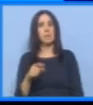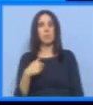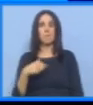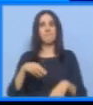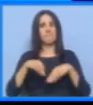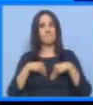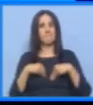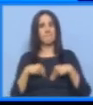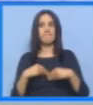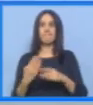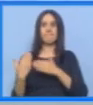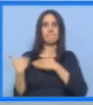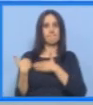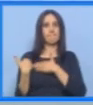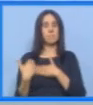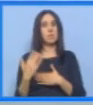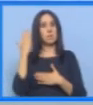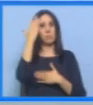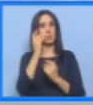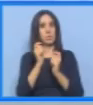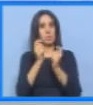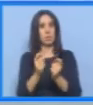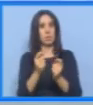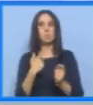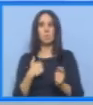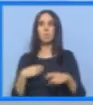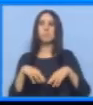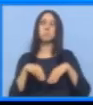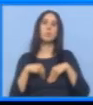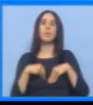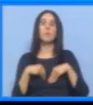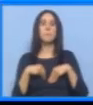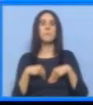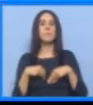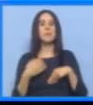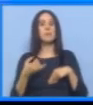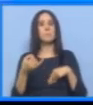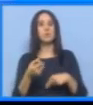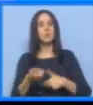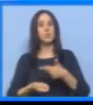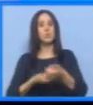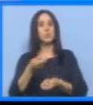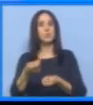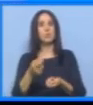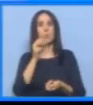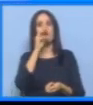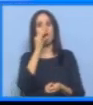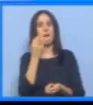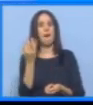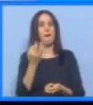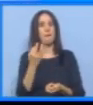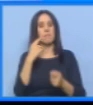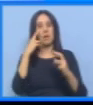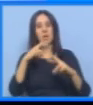aceitar este encargo de apostolação, então eu aceitei e depois, a pouco e pouco, descobri realmente